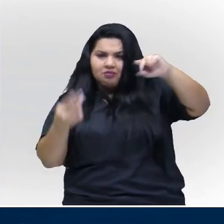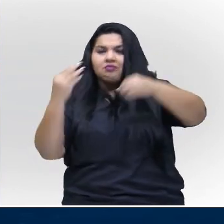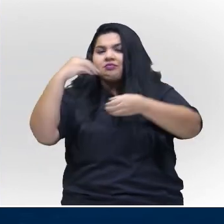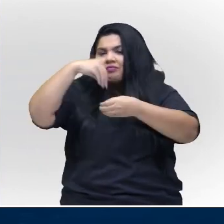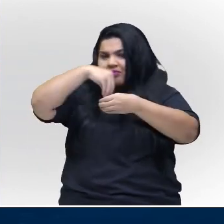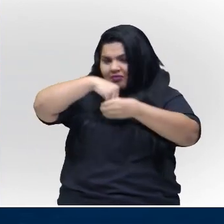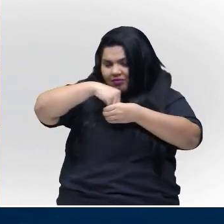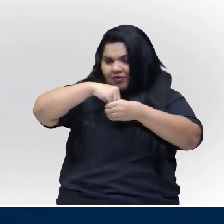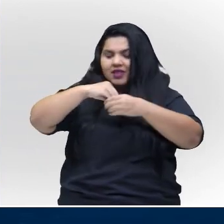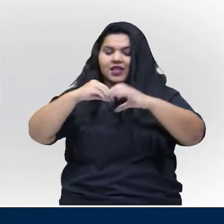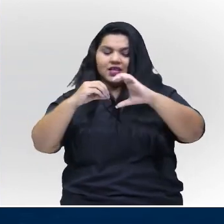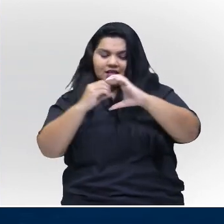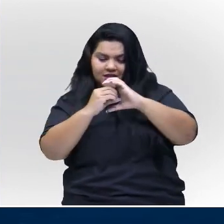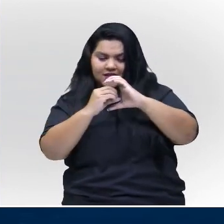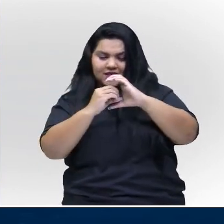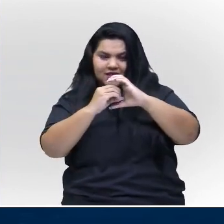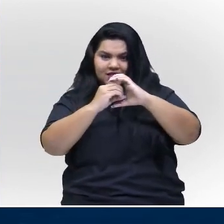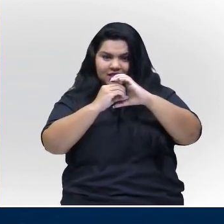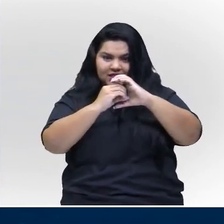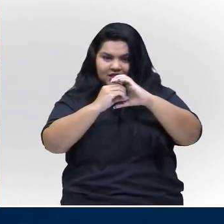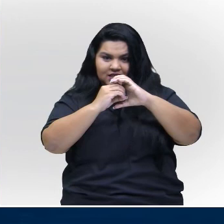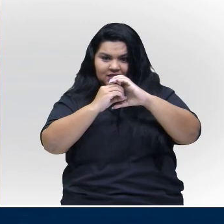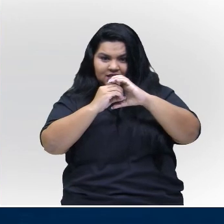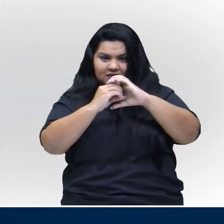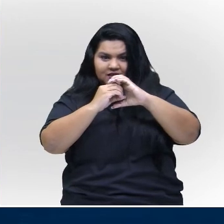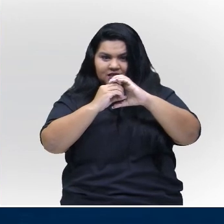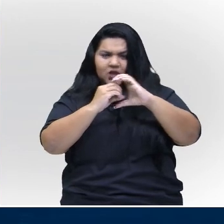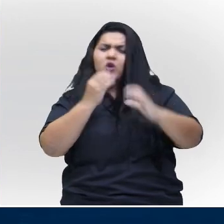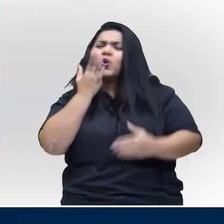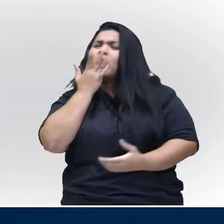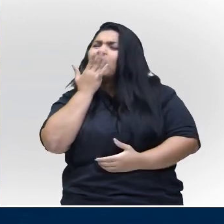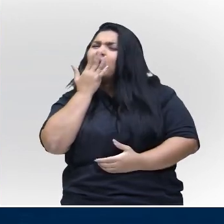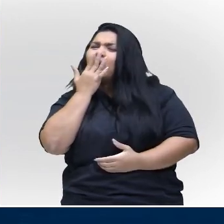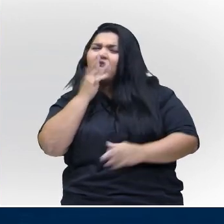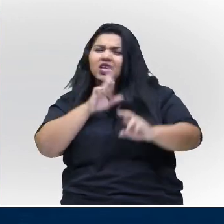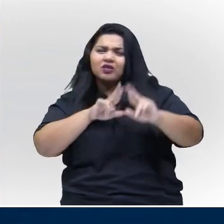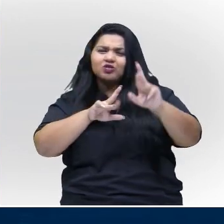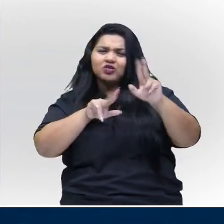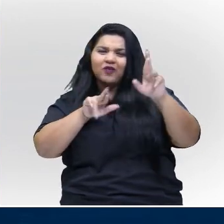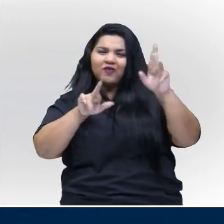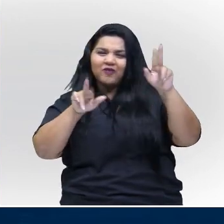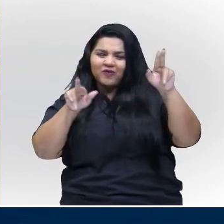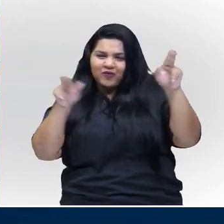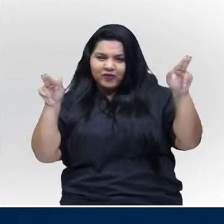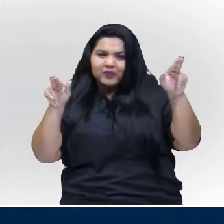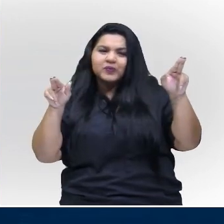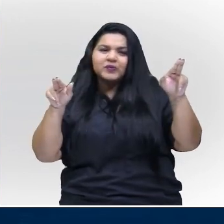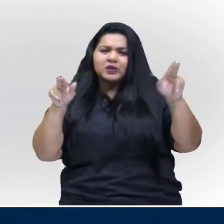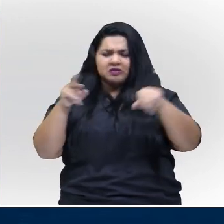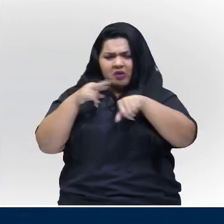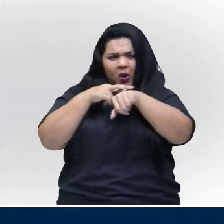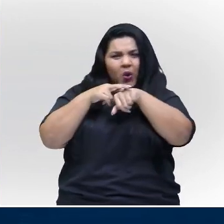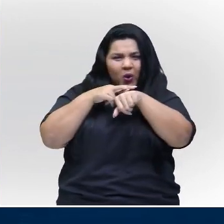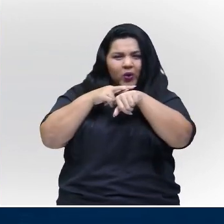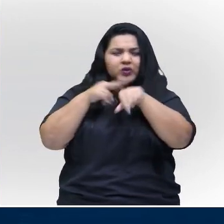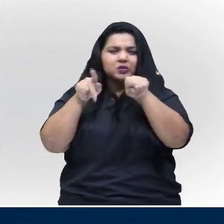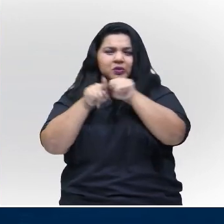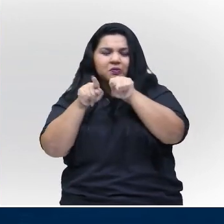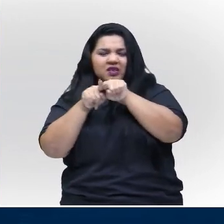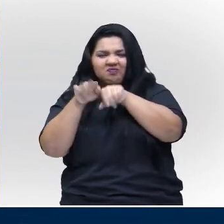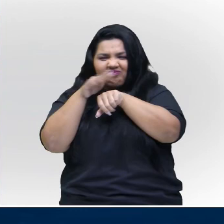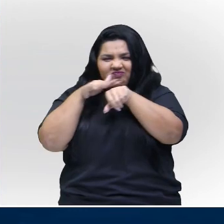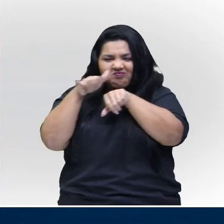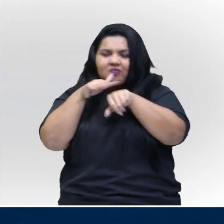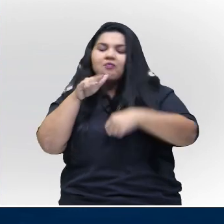das células, nós vamos ter ali um colorido, né, diferente. Aqui a gente está de roxo, também tem um amarelo.